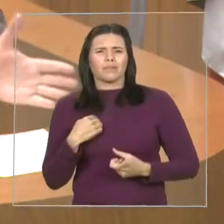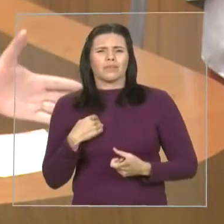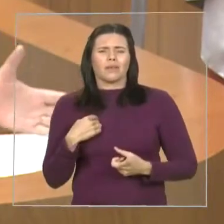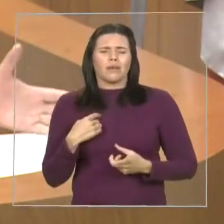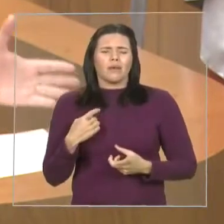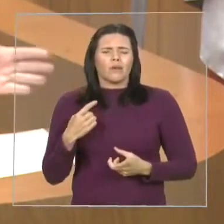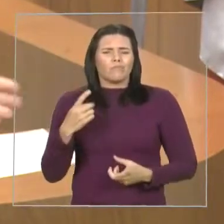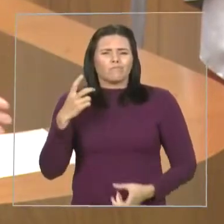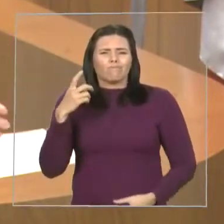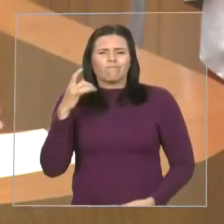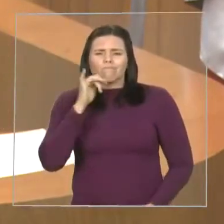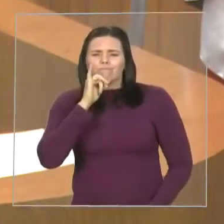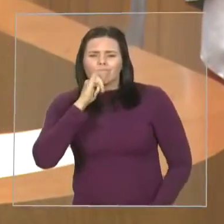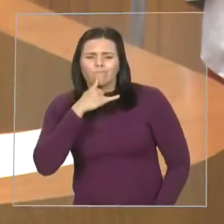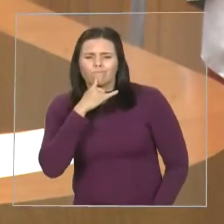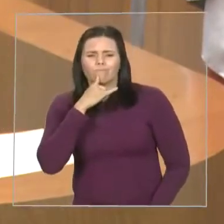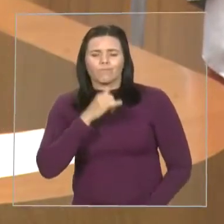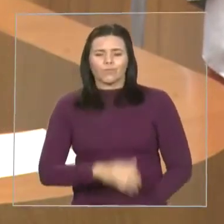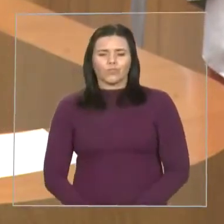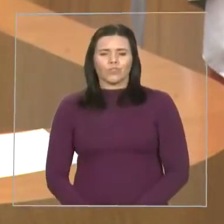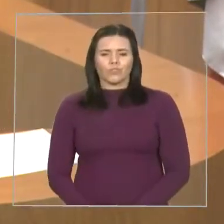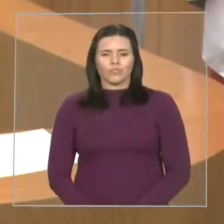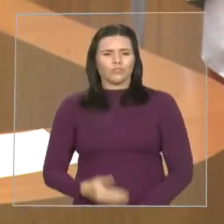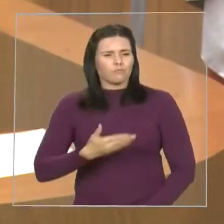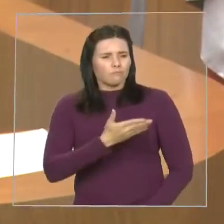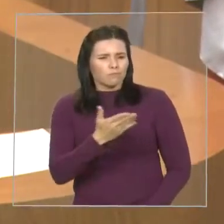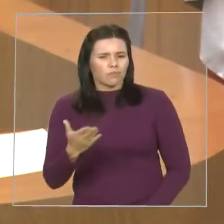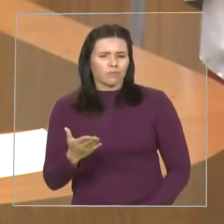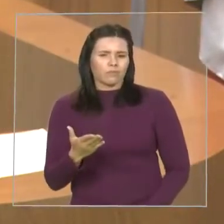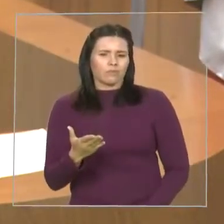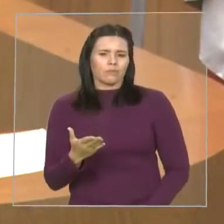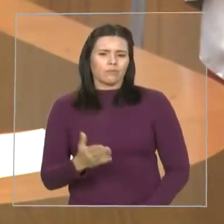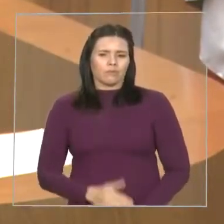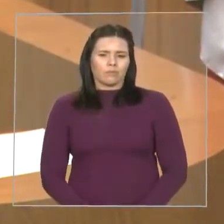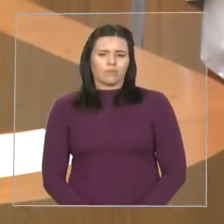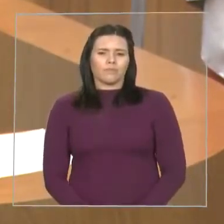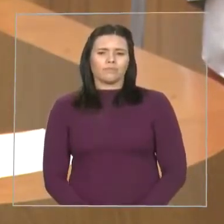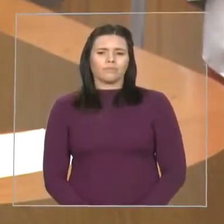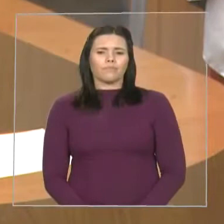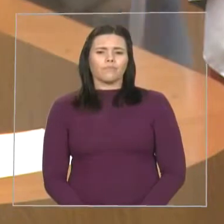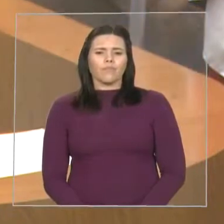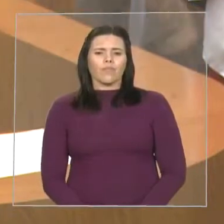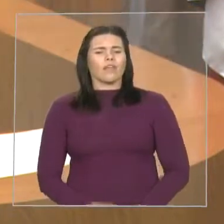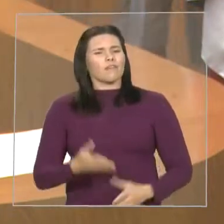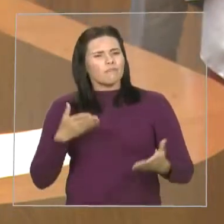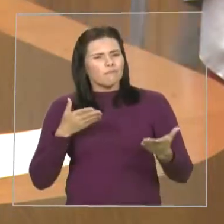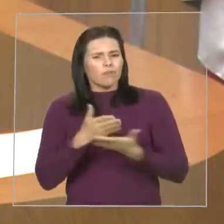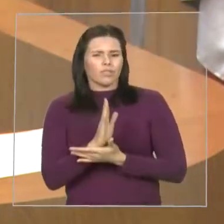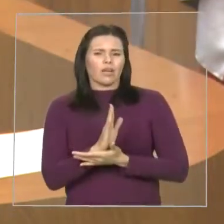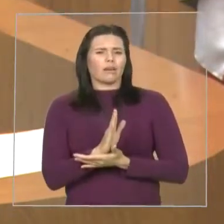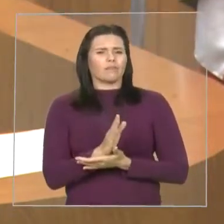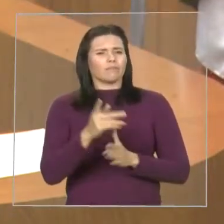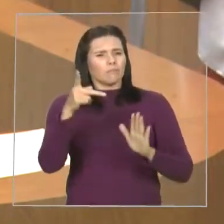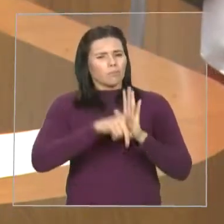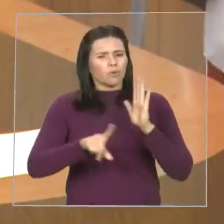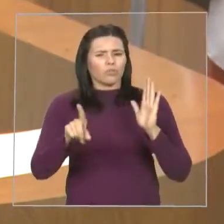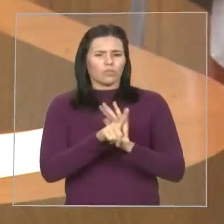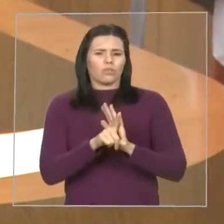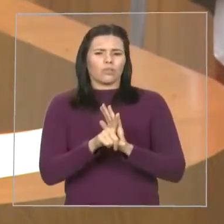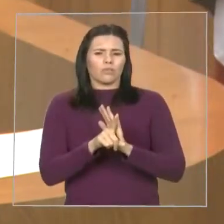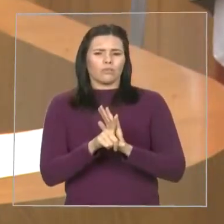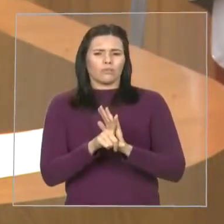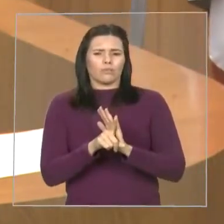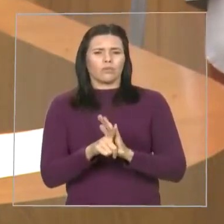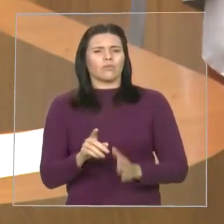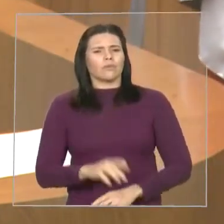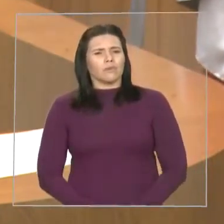base do governo, que foi convencida, votou a favor de um projeto que está na linha do governo, de taxar as grandes fortunas, e não existe